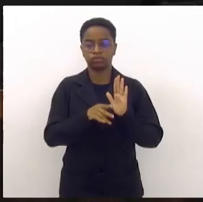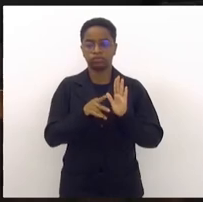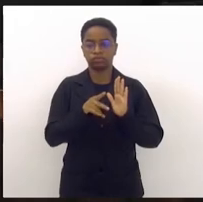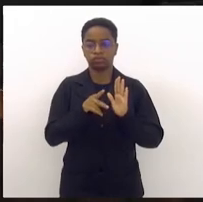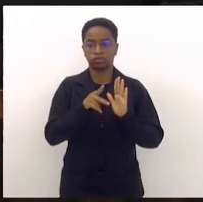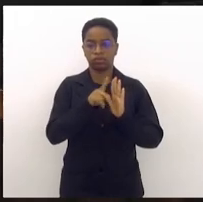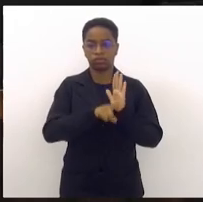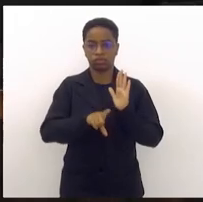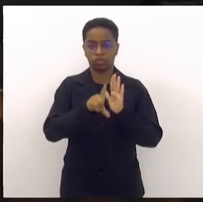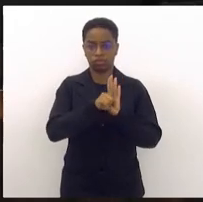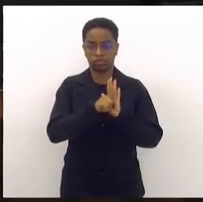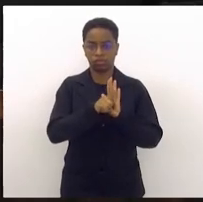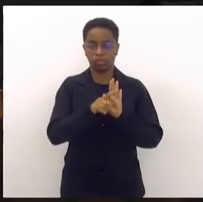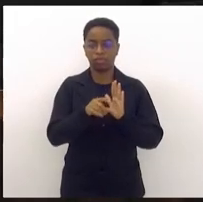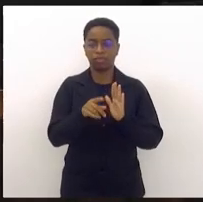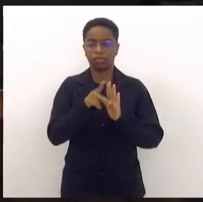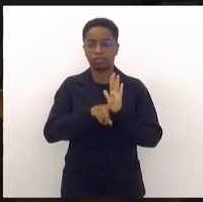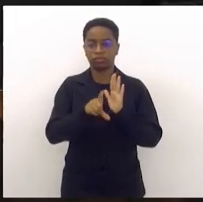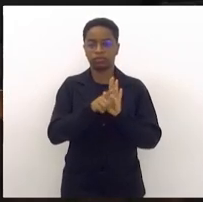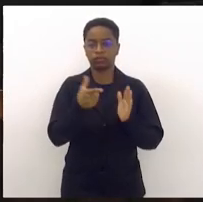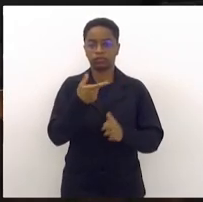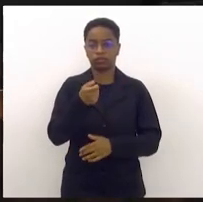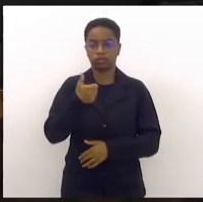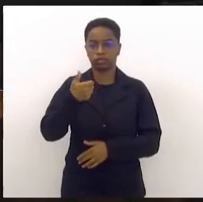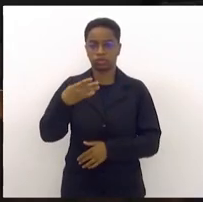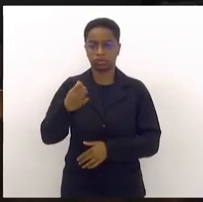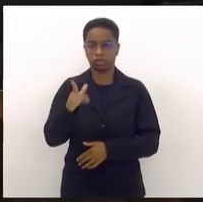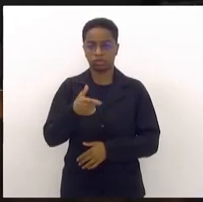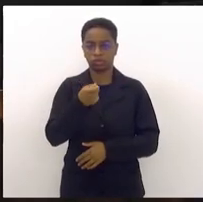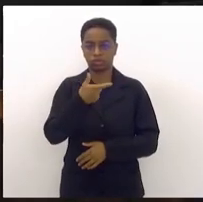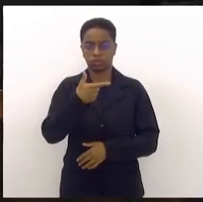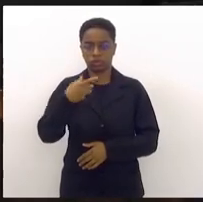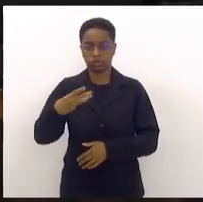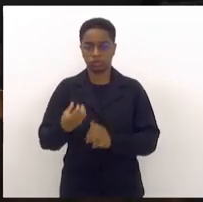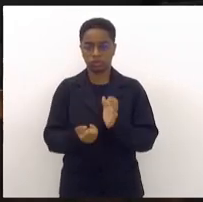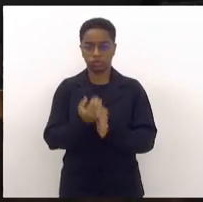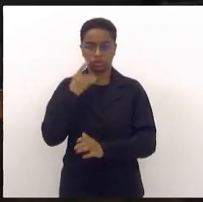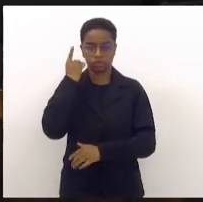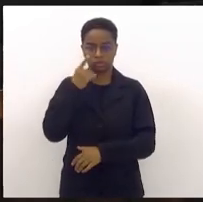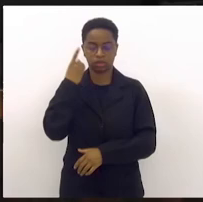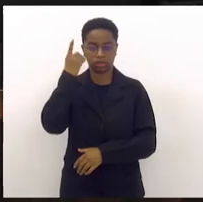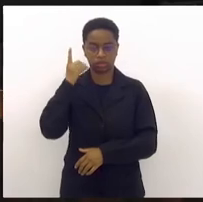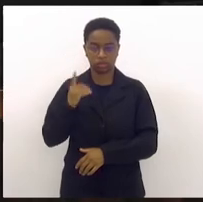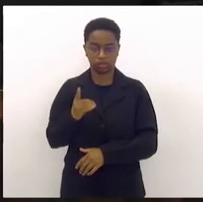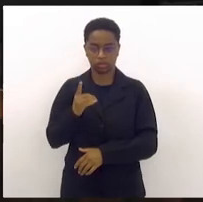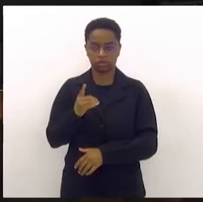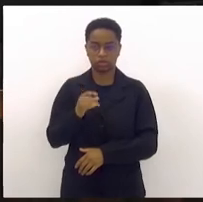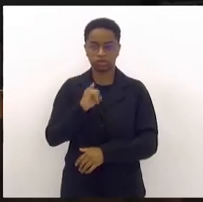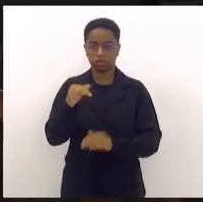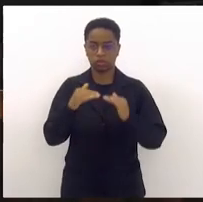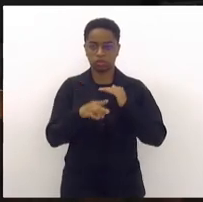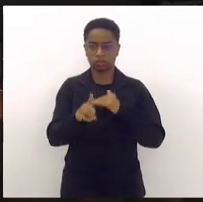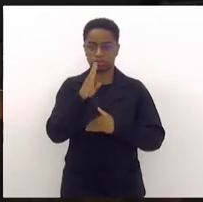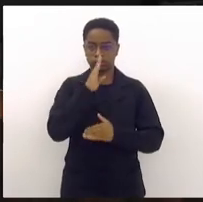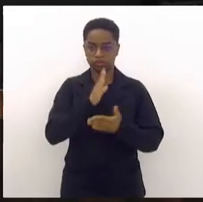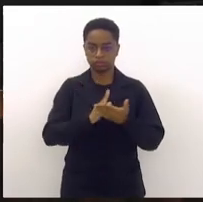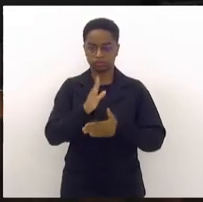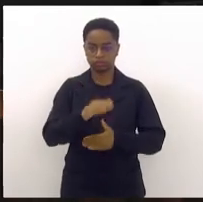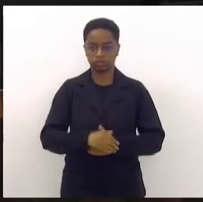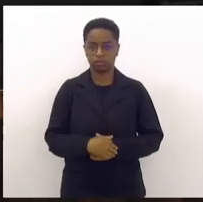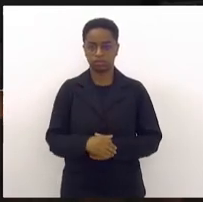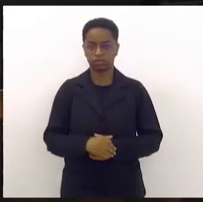dos seguintes projetos de lei. Projeto número 2014 de 23, de autoria da deputada Dani Balbi, senhores que aprovam, mas como estão